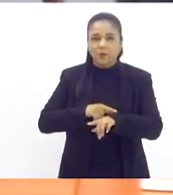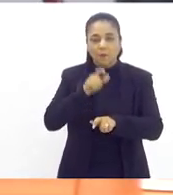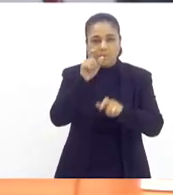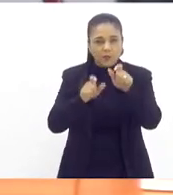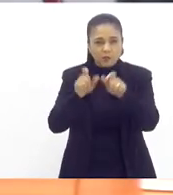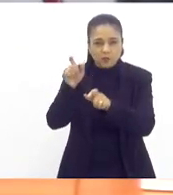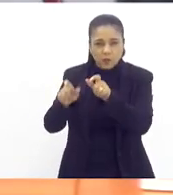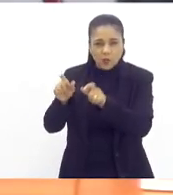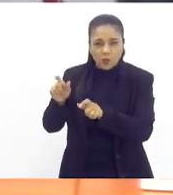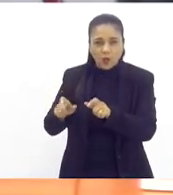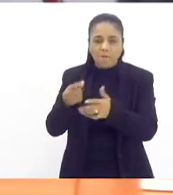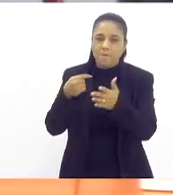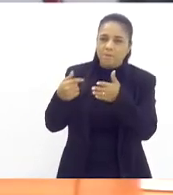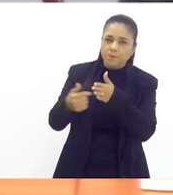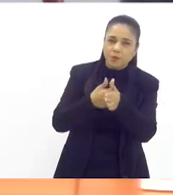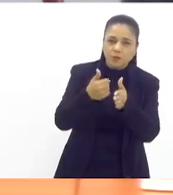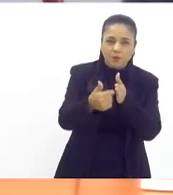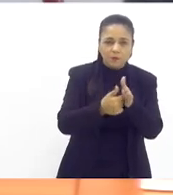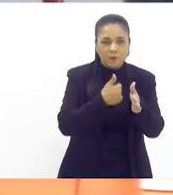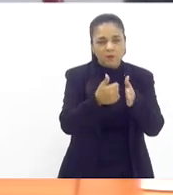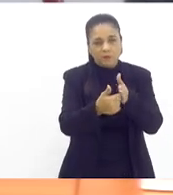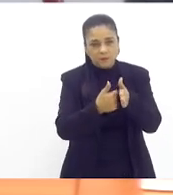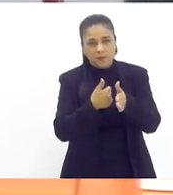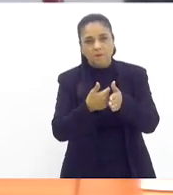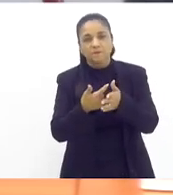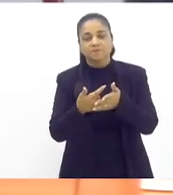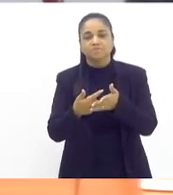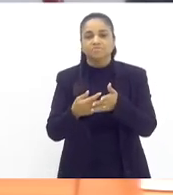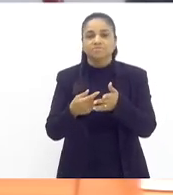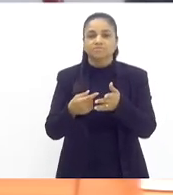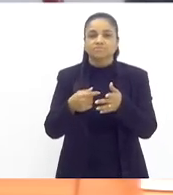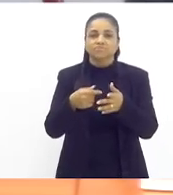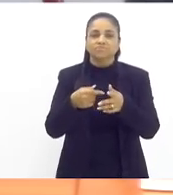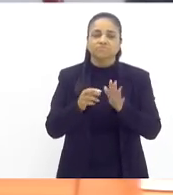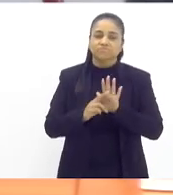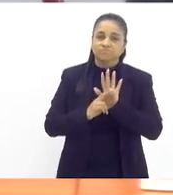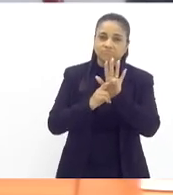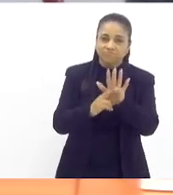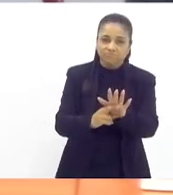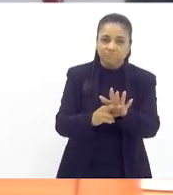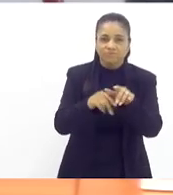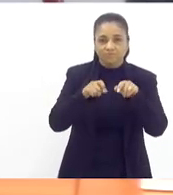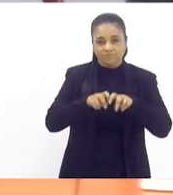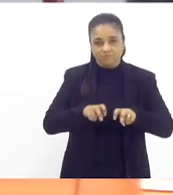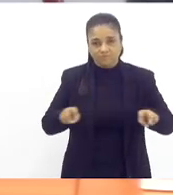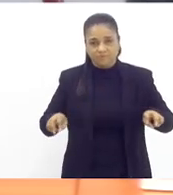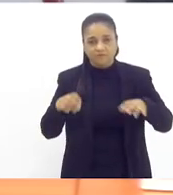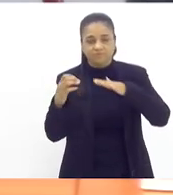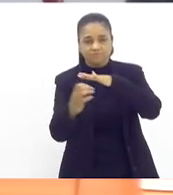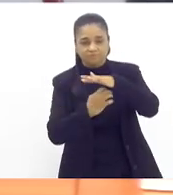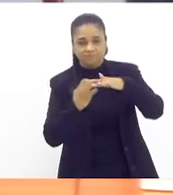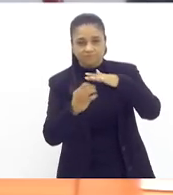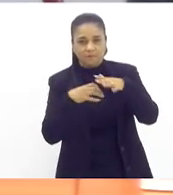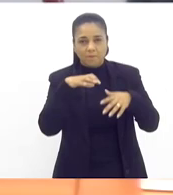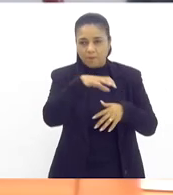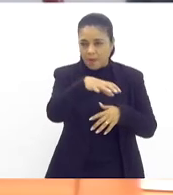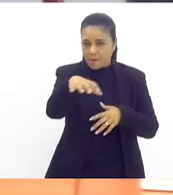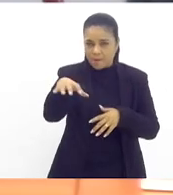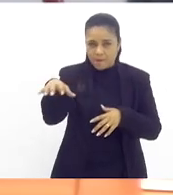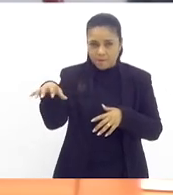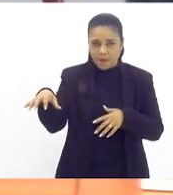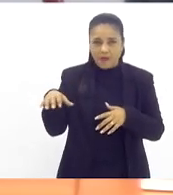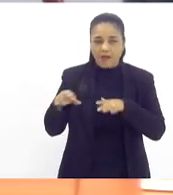pudessem perguntar, se manifestar. Aqui tem representantes do setor empresarial, estou vendo aqui, importantes